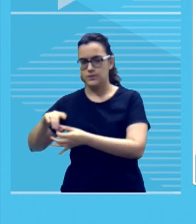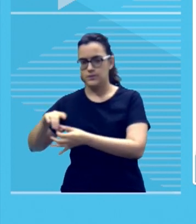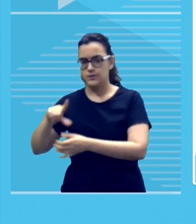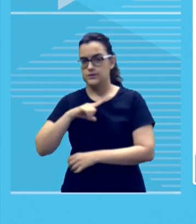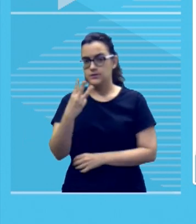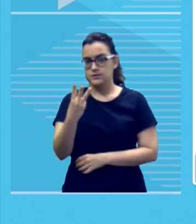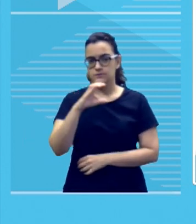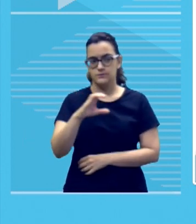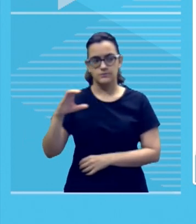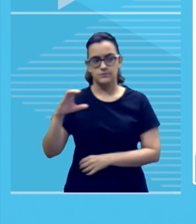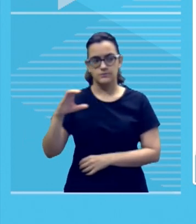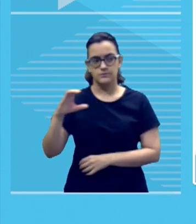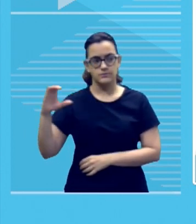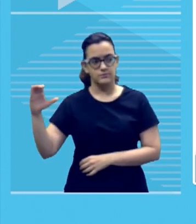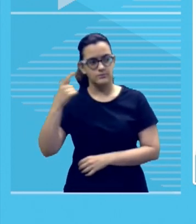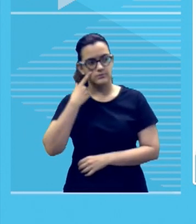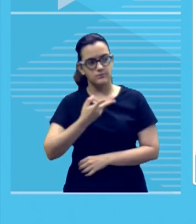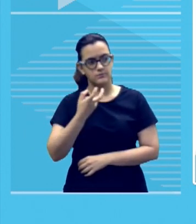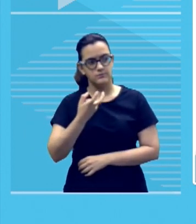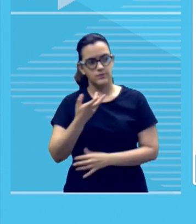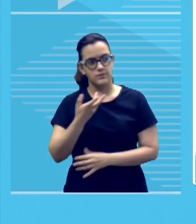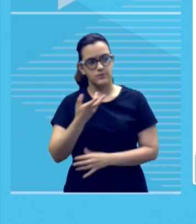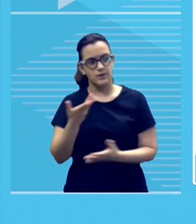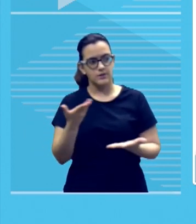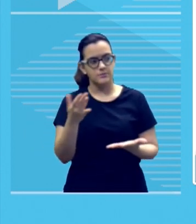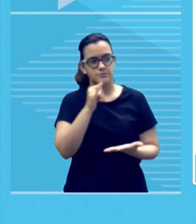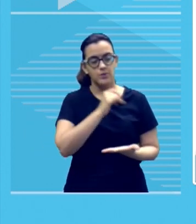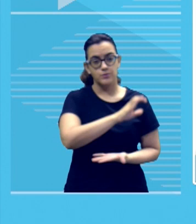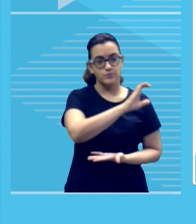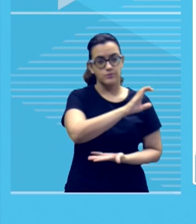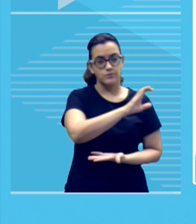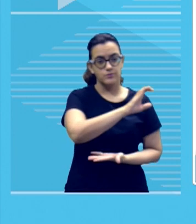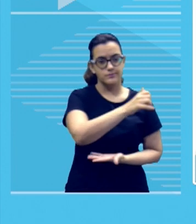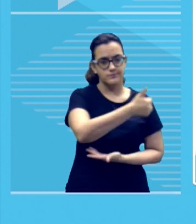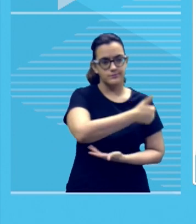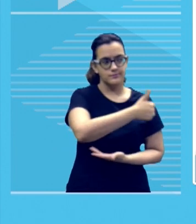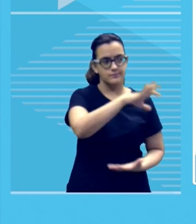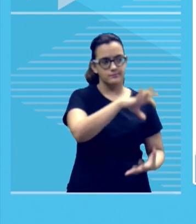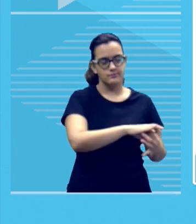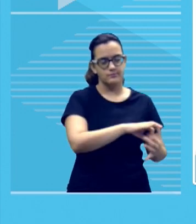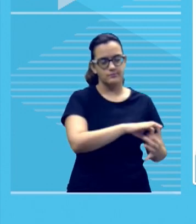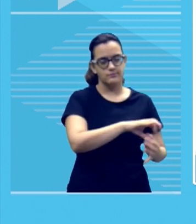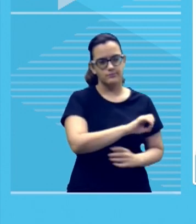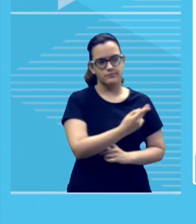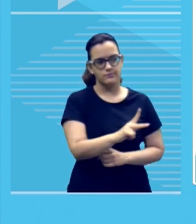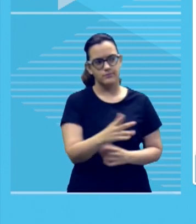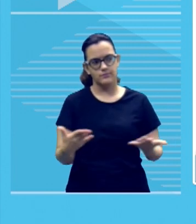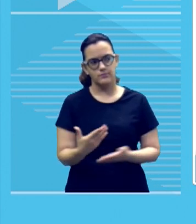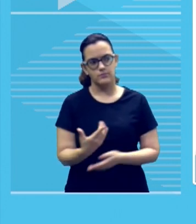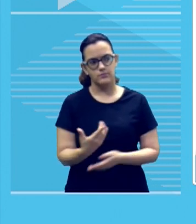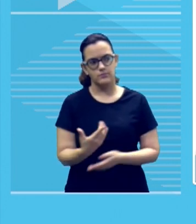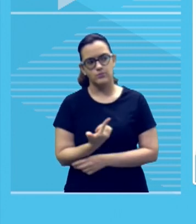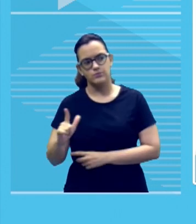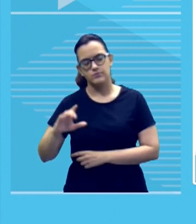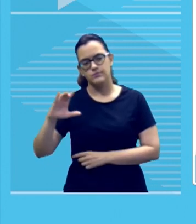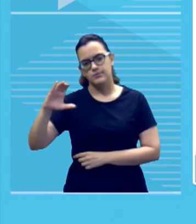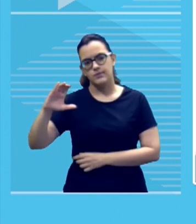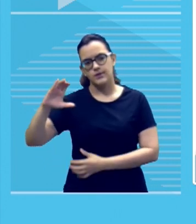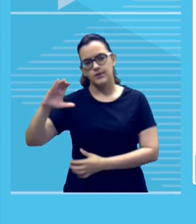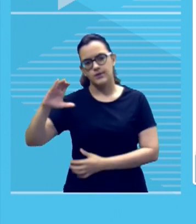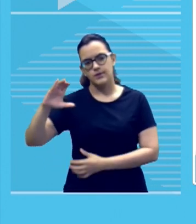aqui é um dois três tá na posição 2 portanto aí só pode ser isomeria de posição